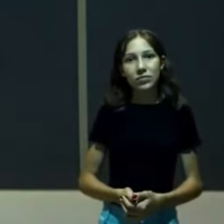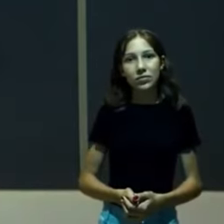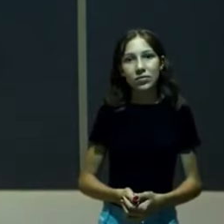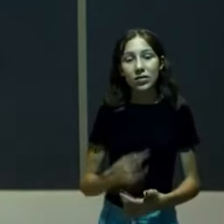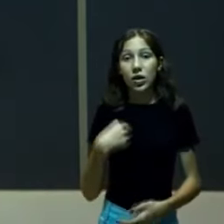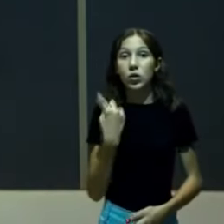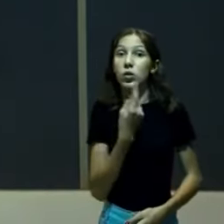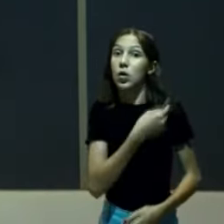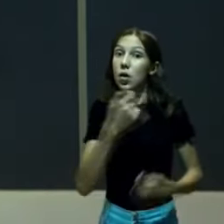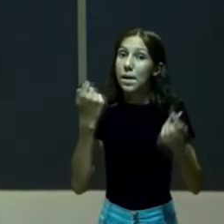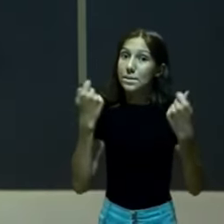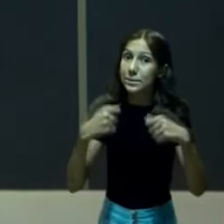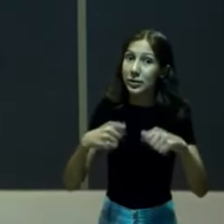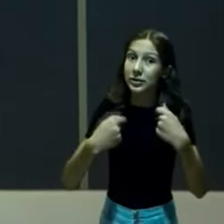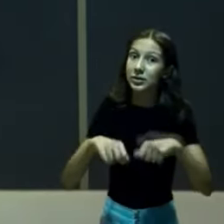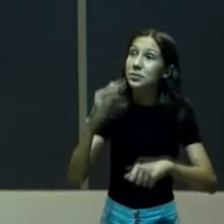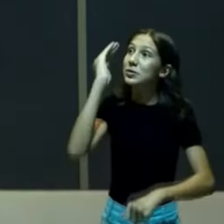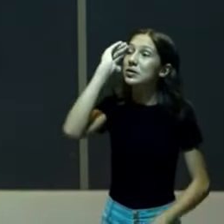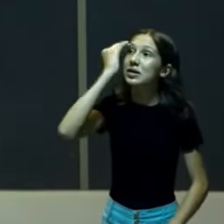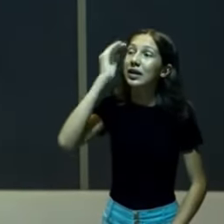Precisamos entender de generosidade com Deus.